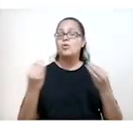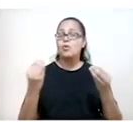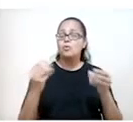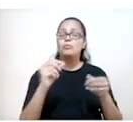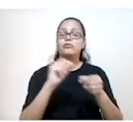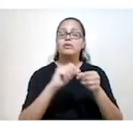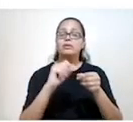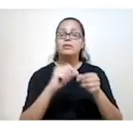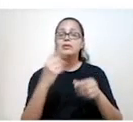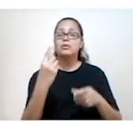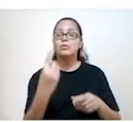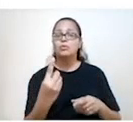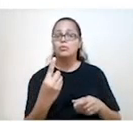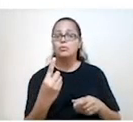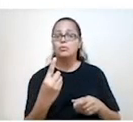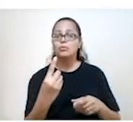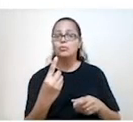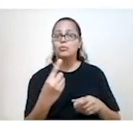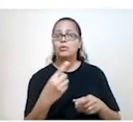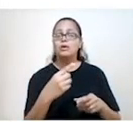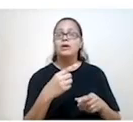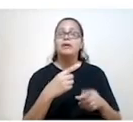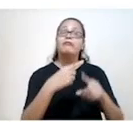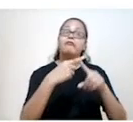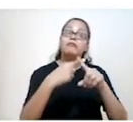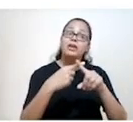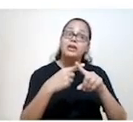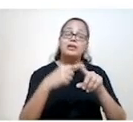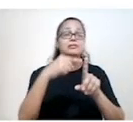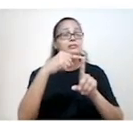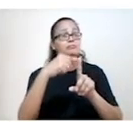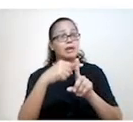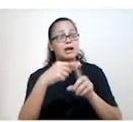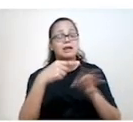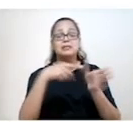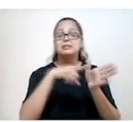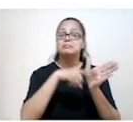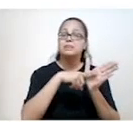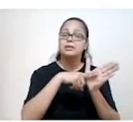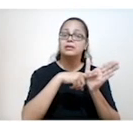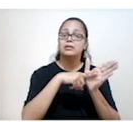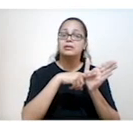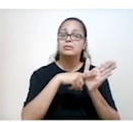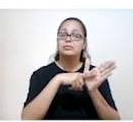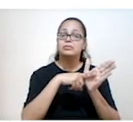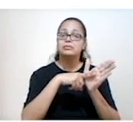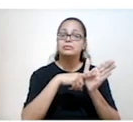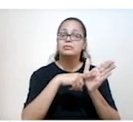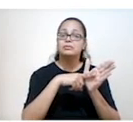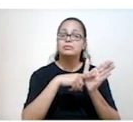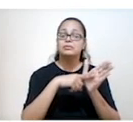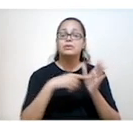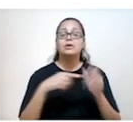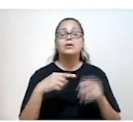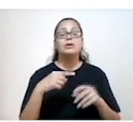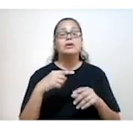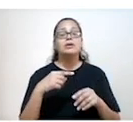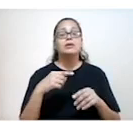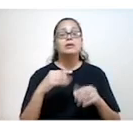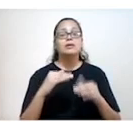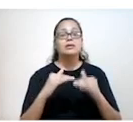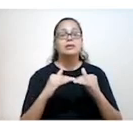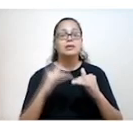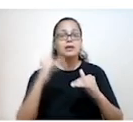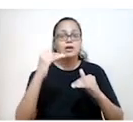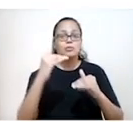1, conta de vezes, mais ou menos, que eu vou fazer com esse 1, vai dar o resultado 1. Então a gente pensa